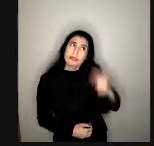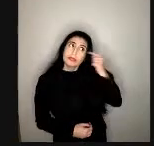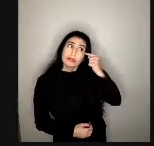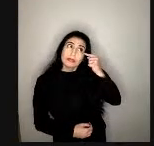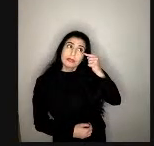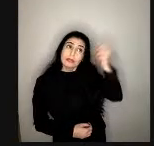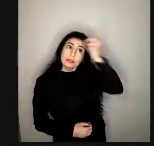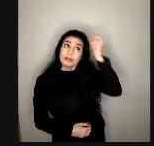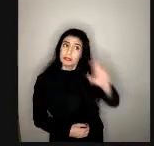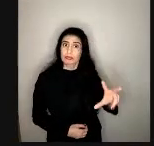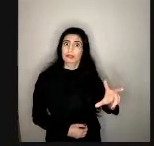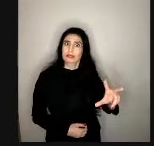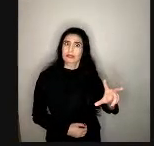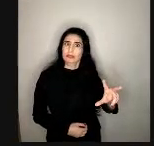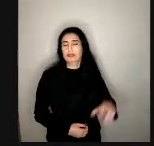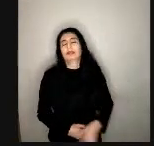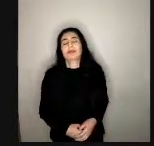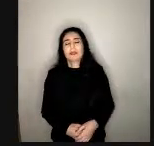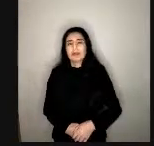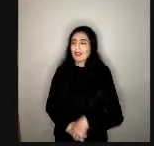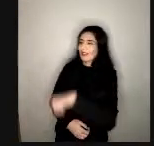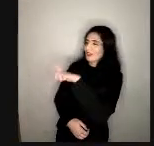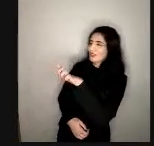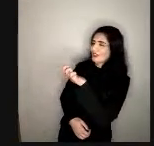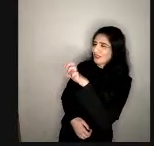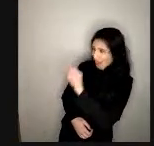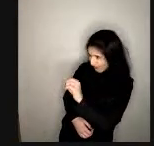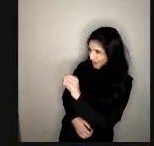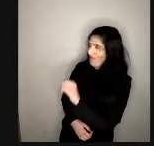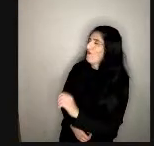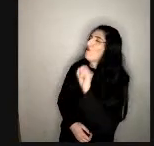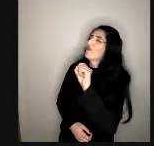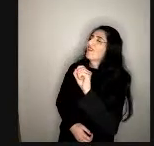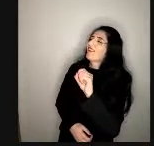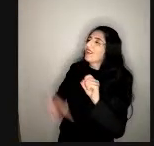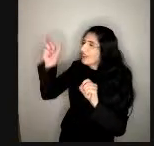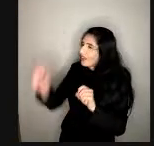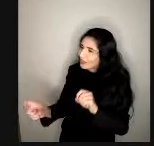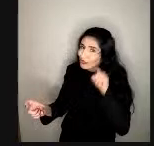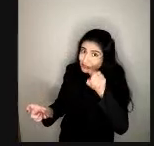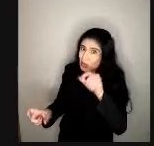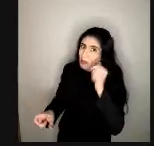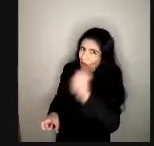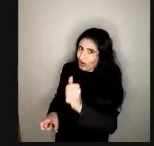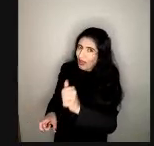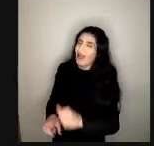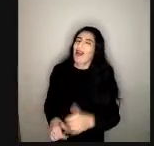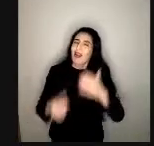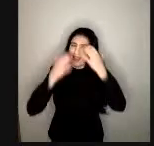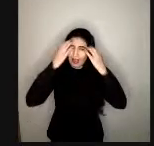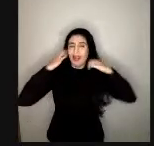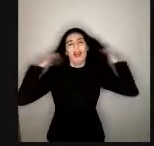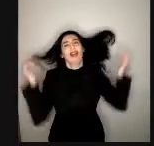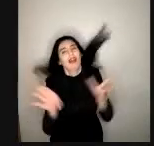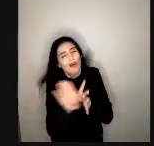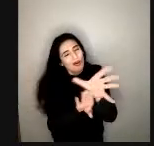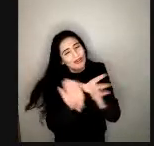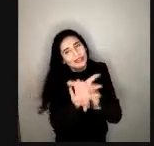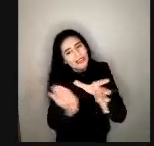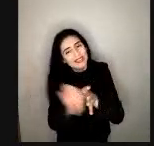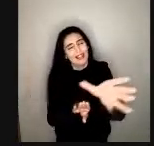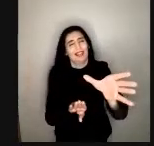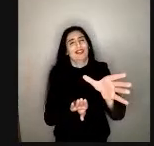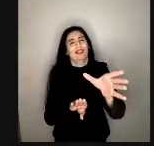pedir para a Gé, o que você deixaria, então, para as nossas pessoas que estão ali nos ouvindo, de